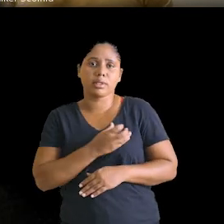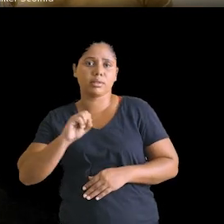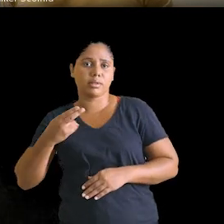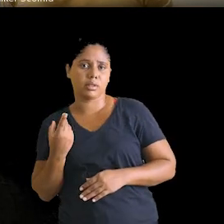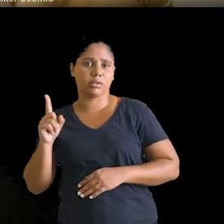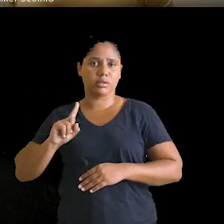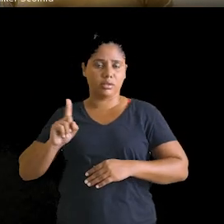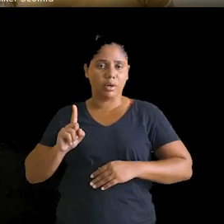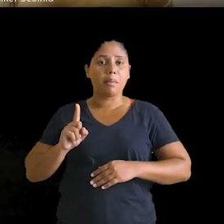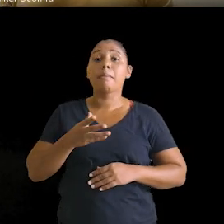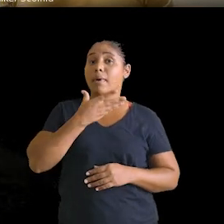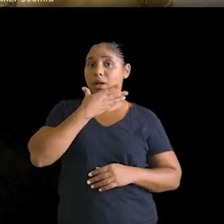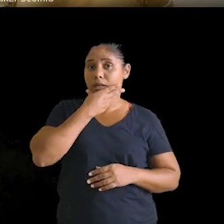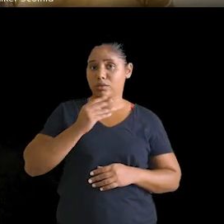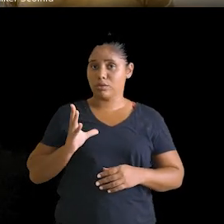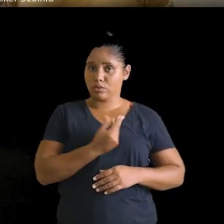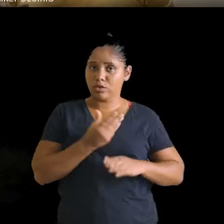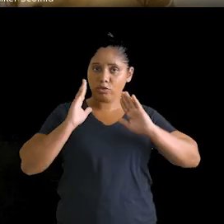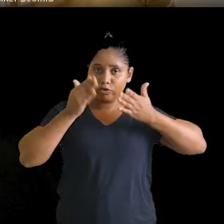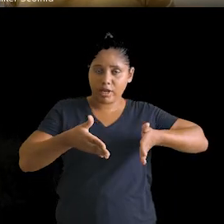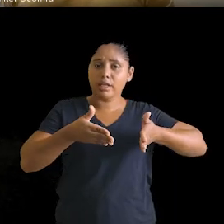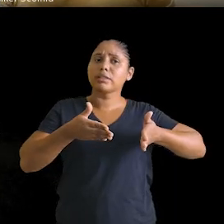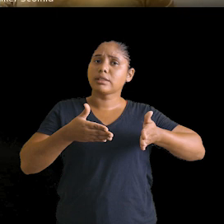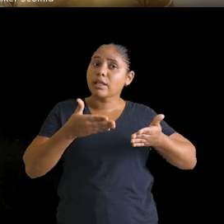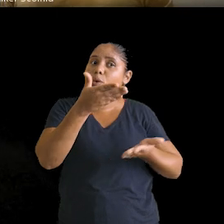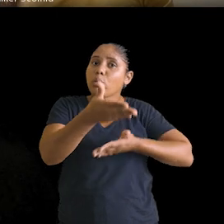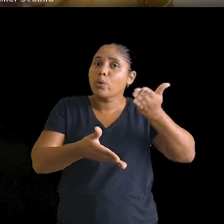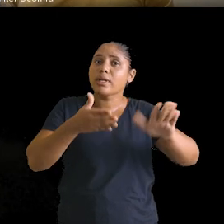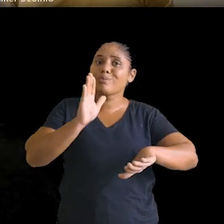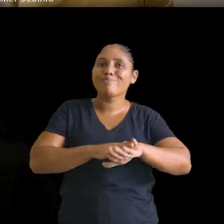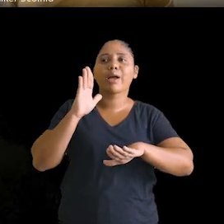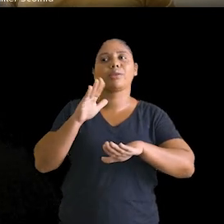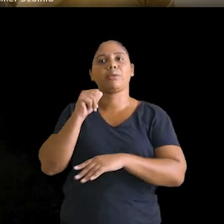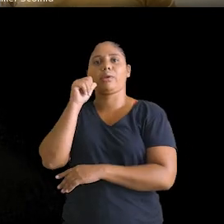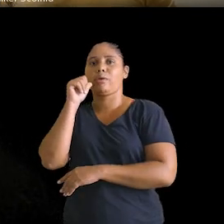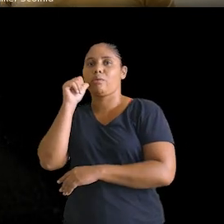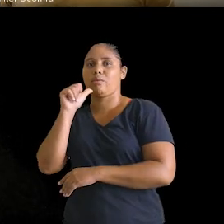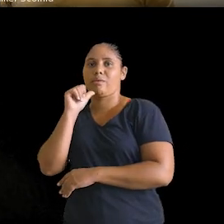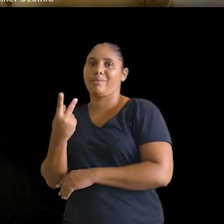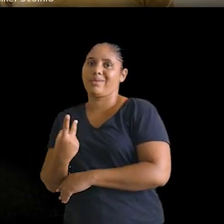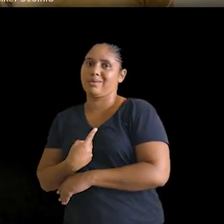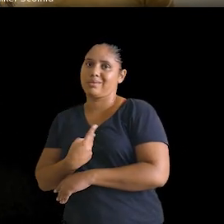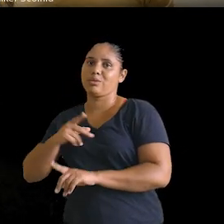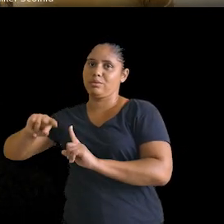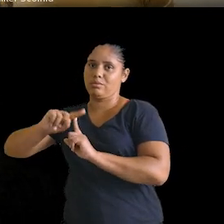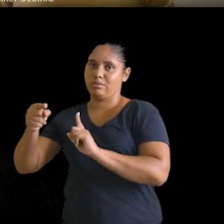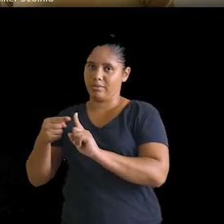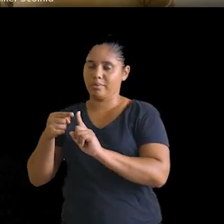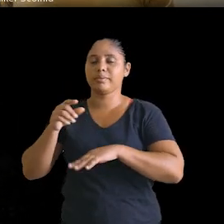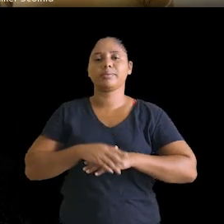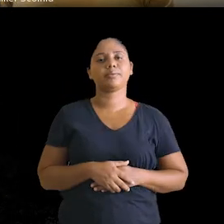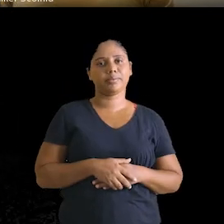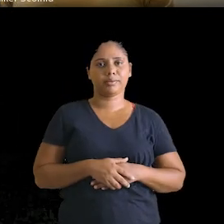tem especificidades que vão muito além do cuidado que a gente faria para uma mulher cisgênera, tá? E